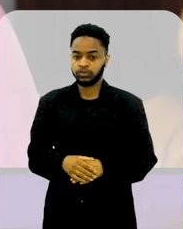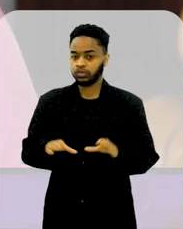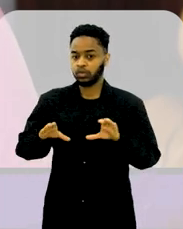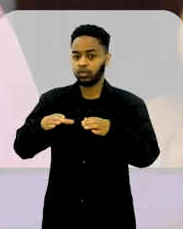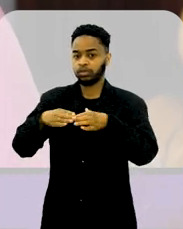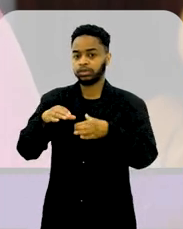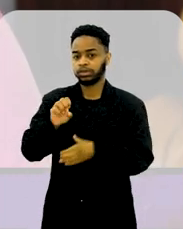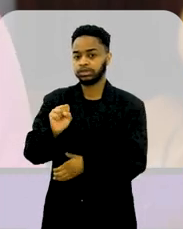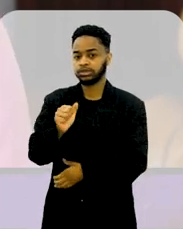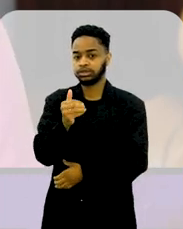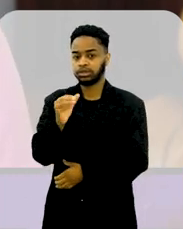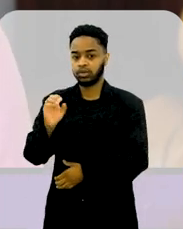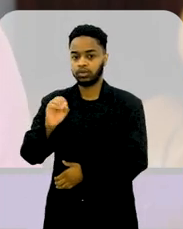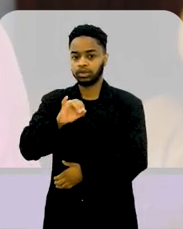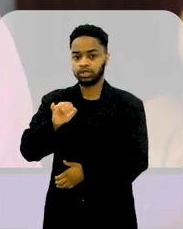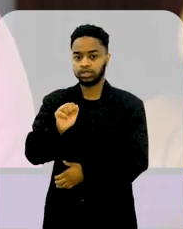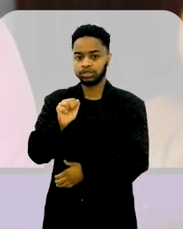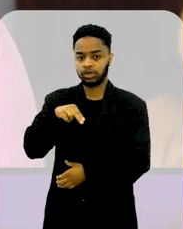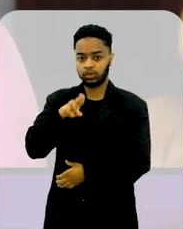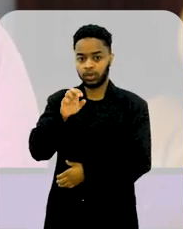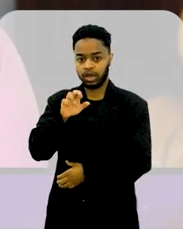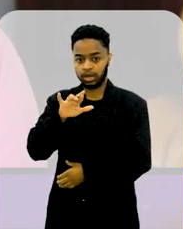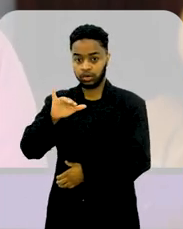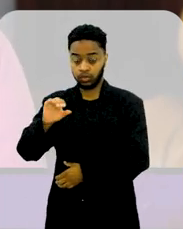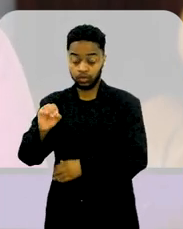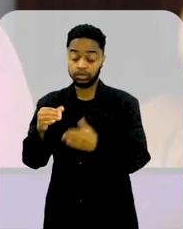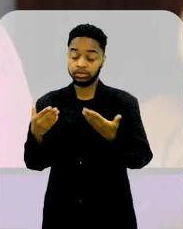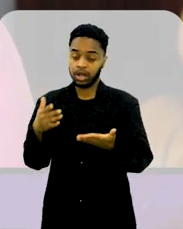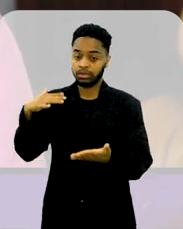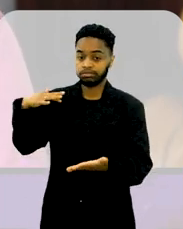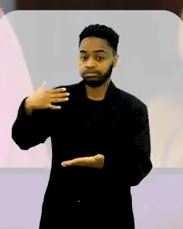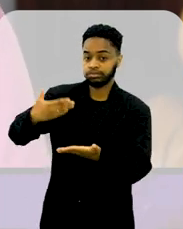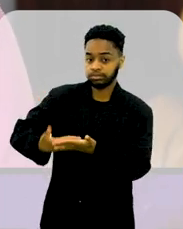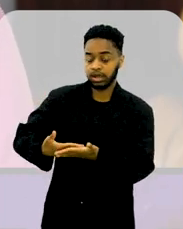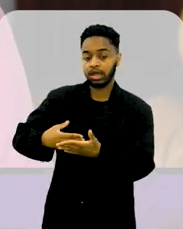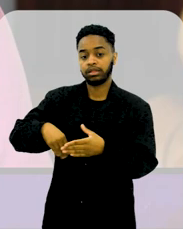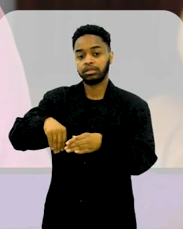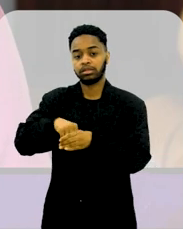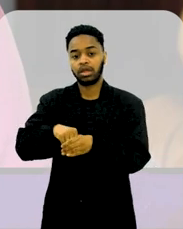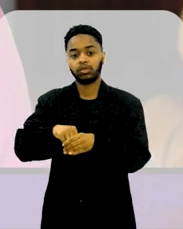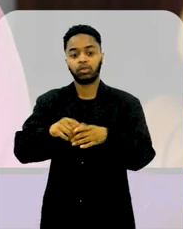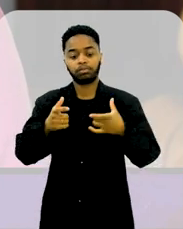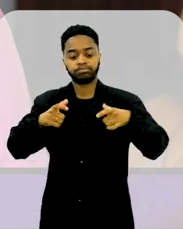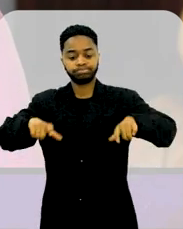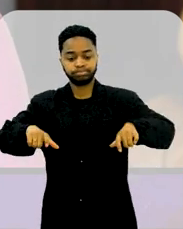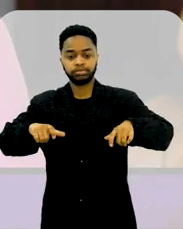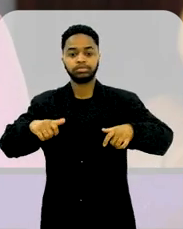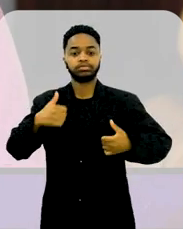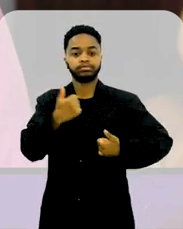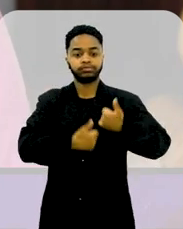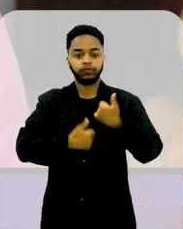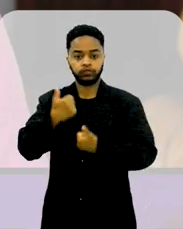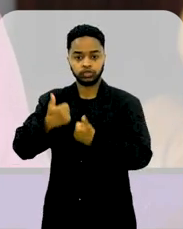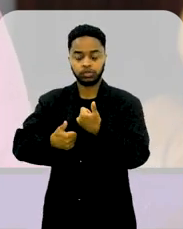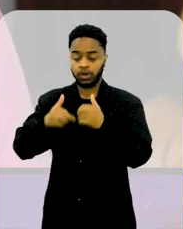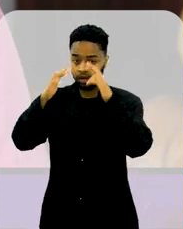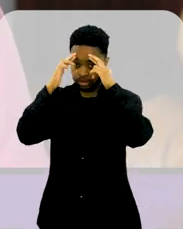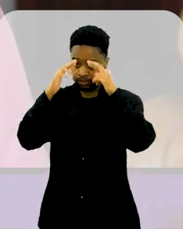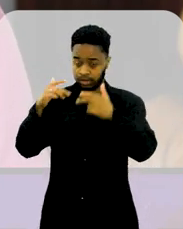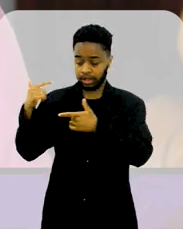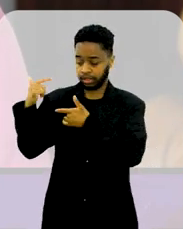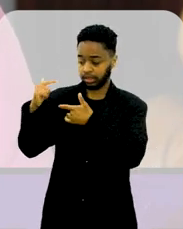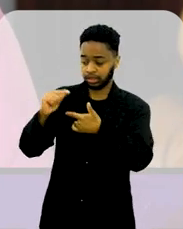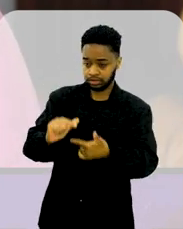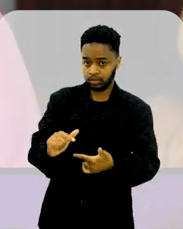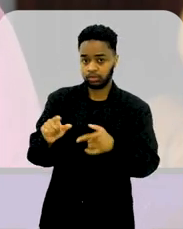Januário e até agora dentro de campo respeitando a tradição vascaína a